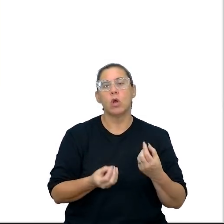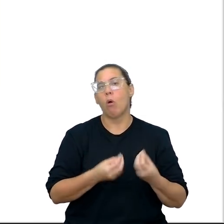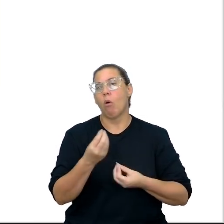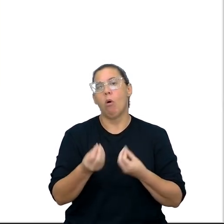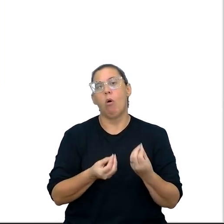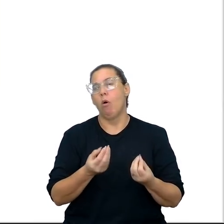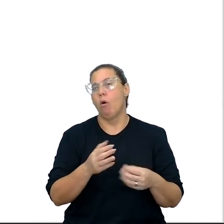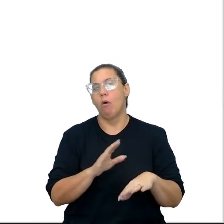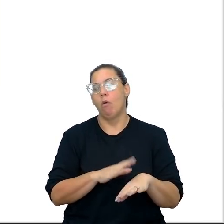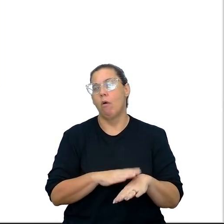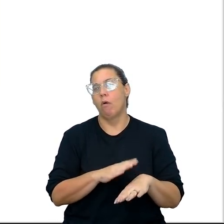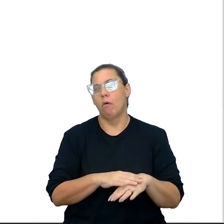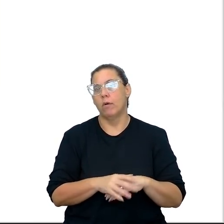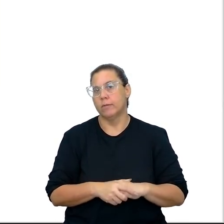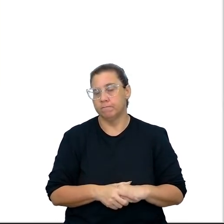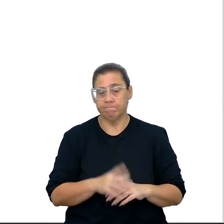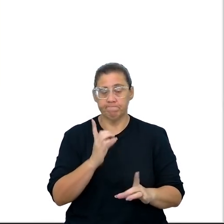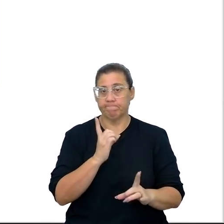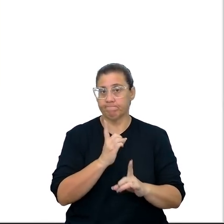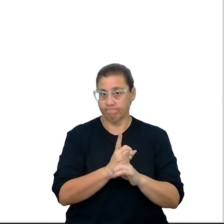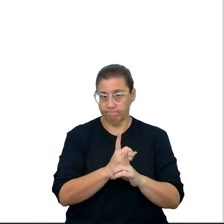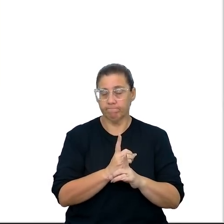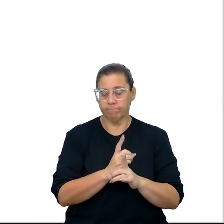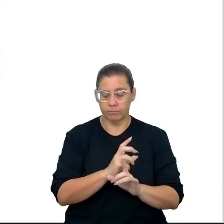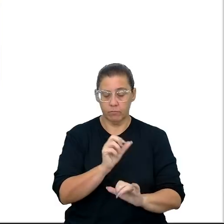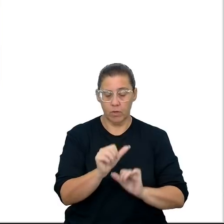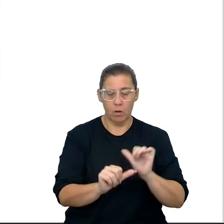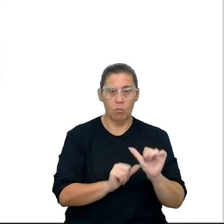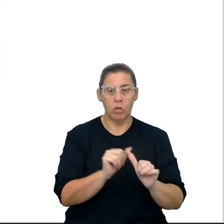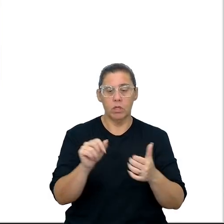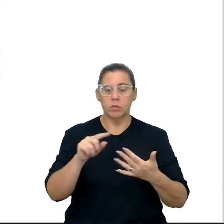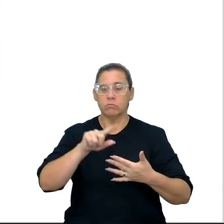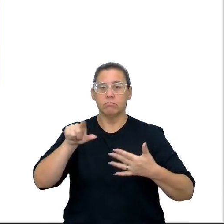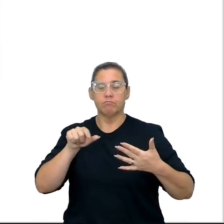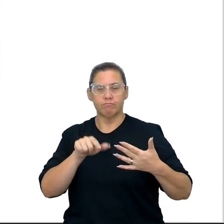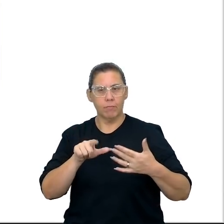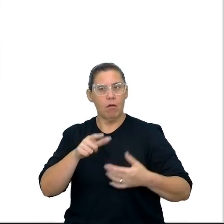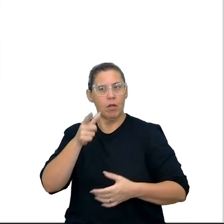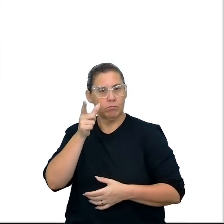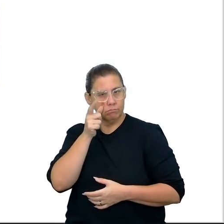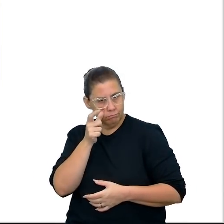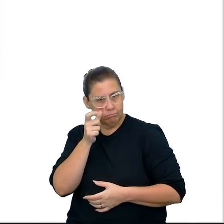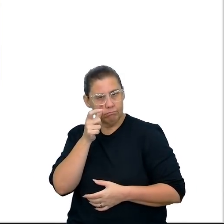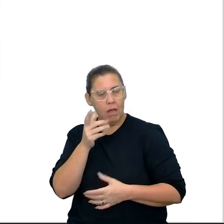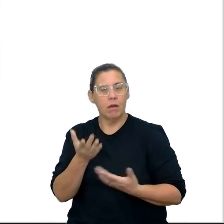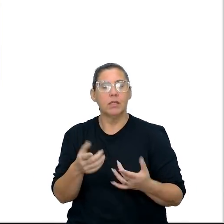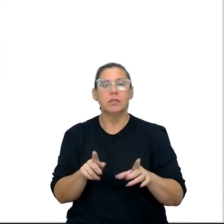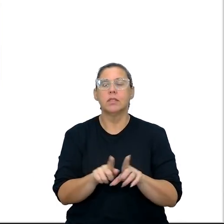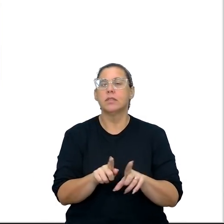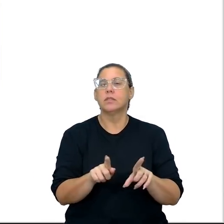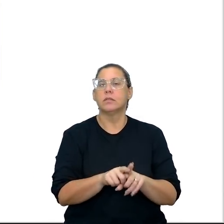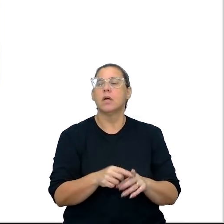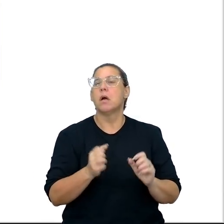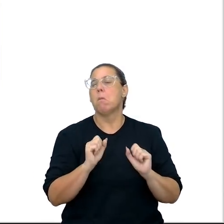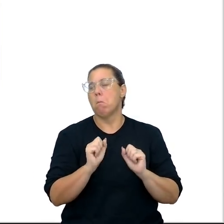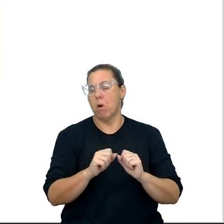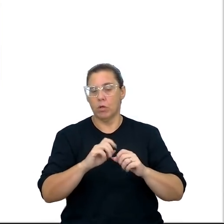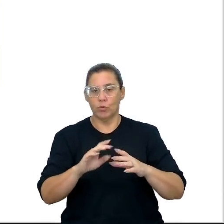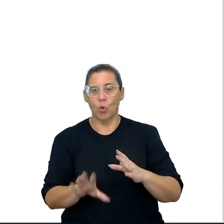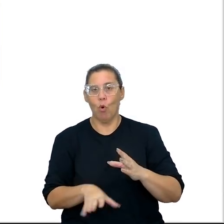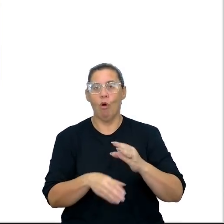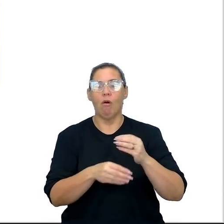né, nesse encontro, a mudança de incógnita, ela seria interessante que você pode